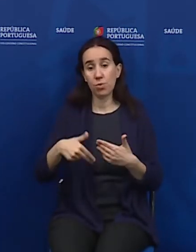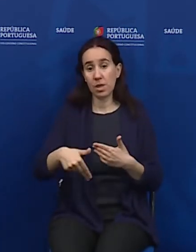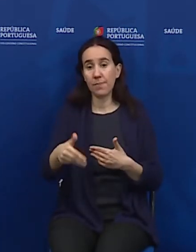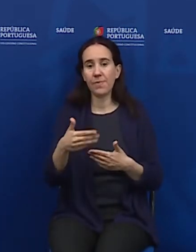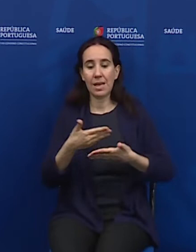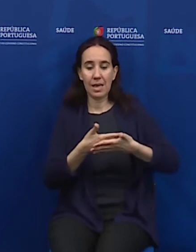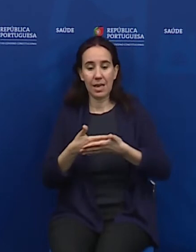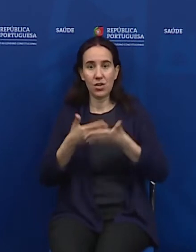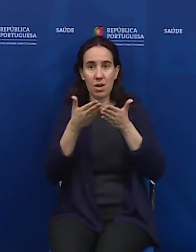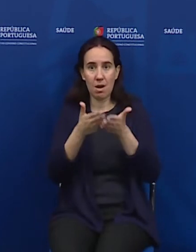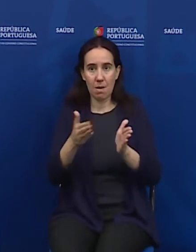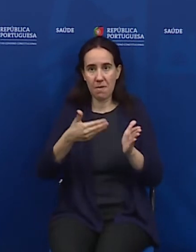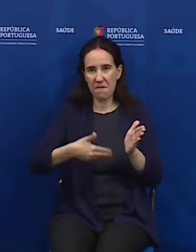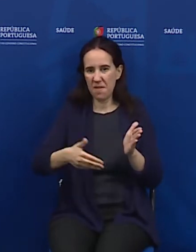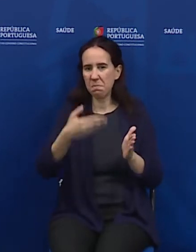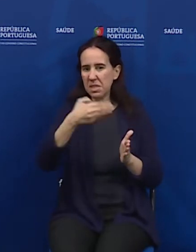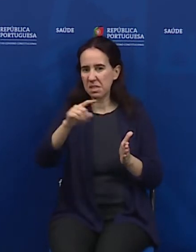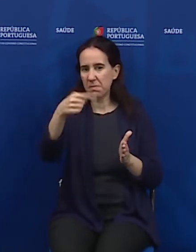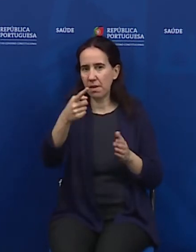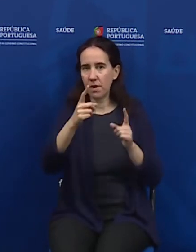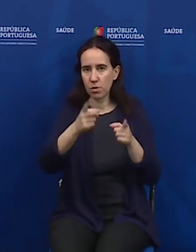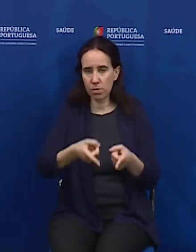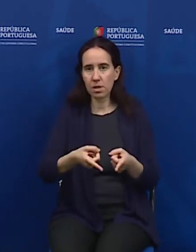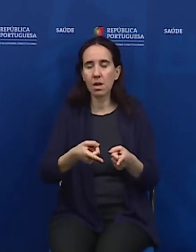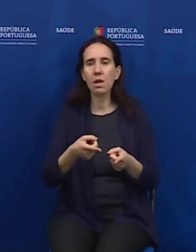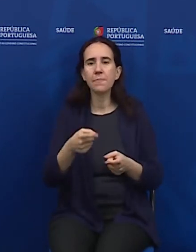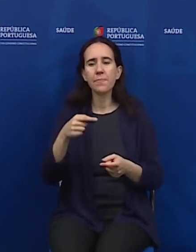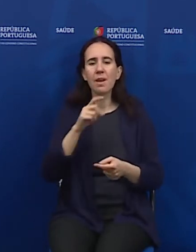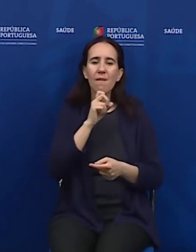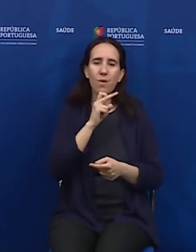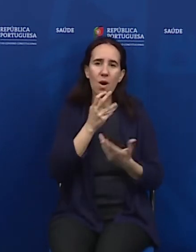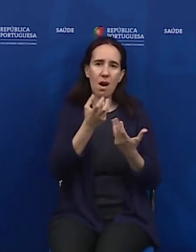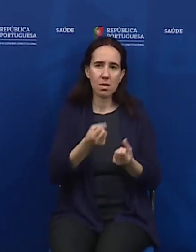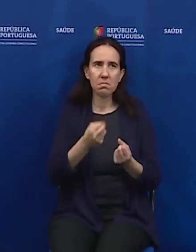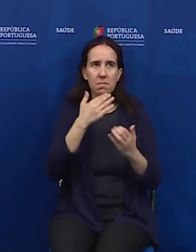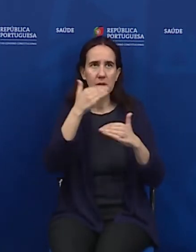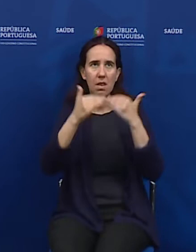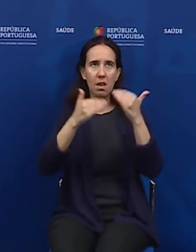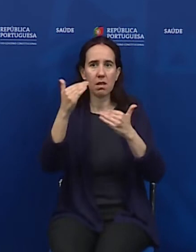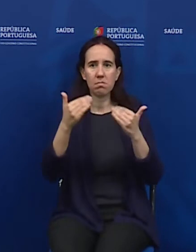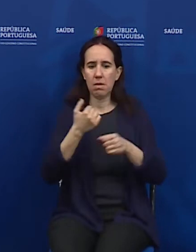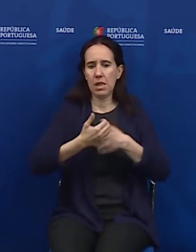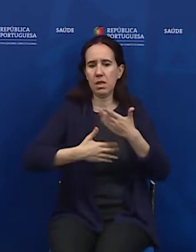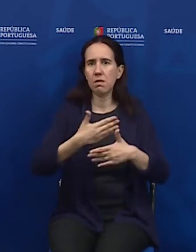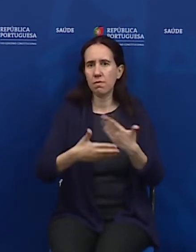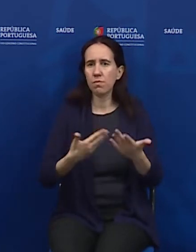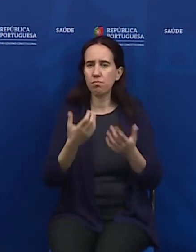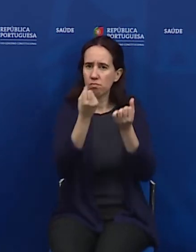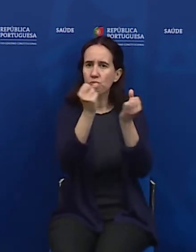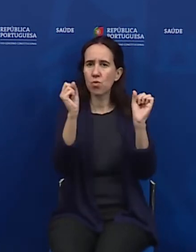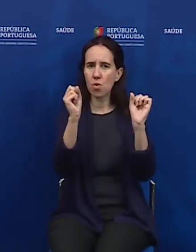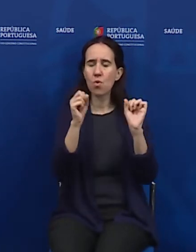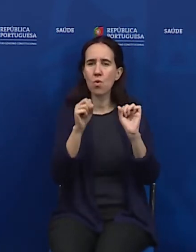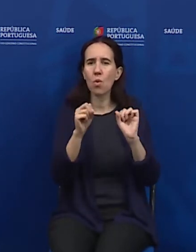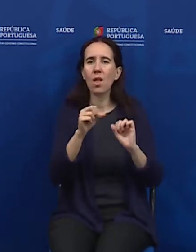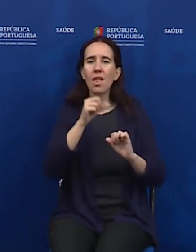das creches, que começará na próxima semana, muitos avós em idade ativa e autónomos